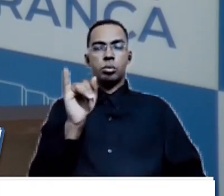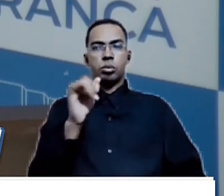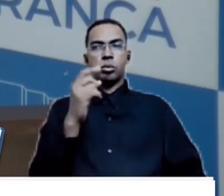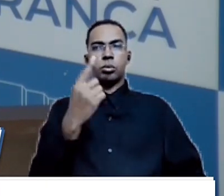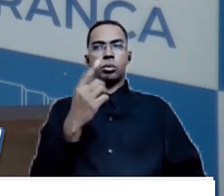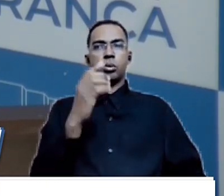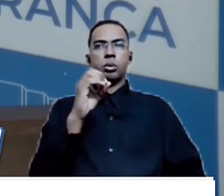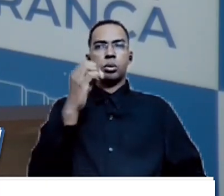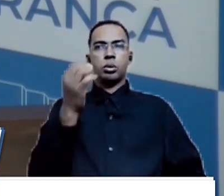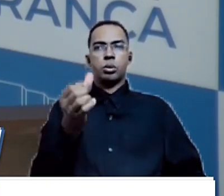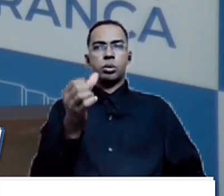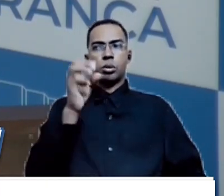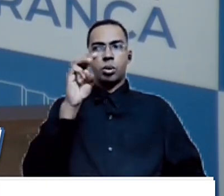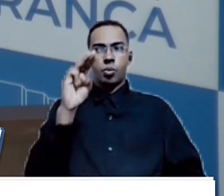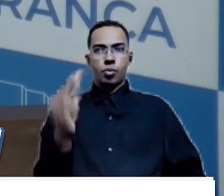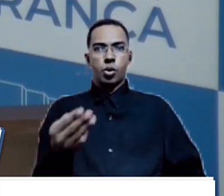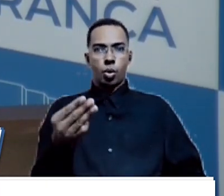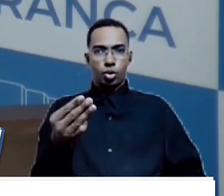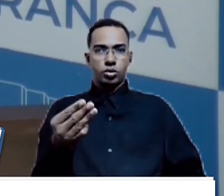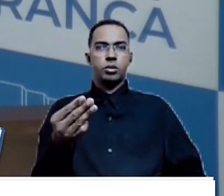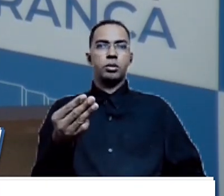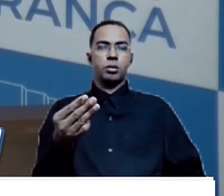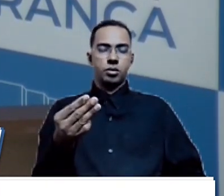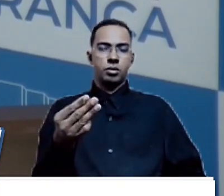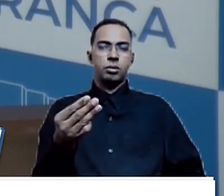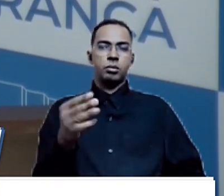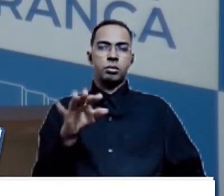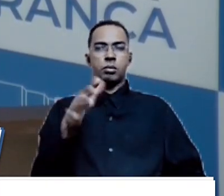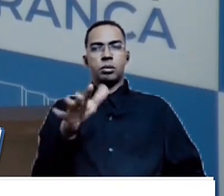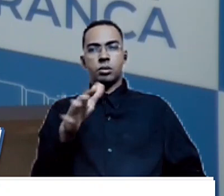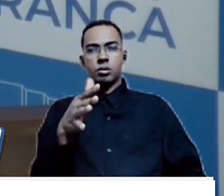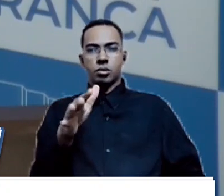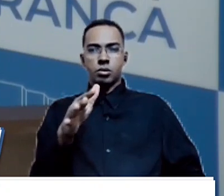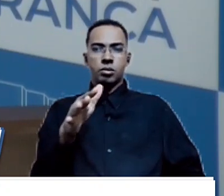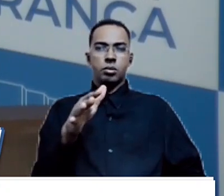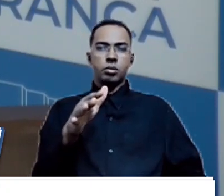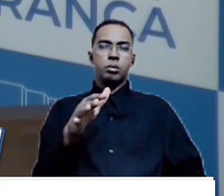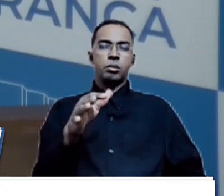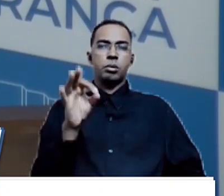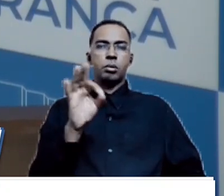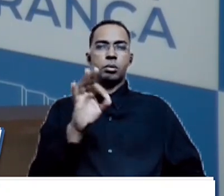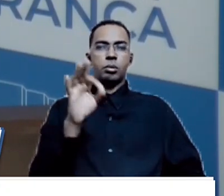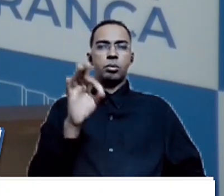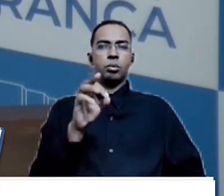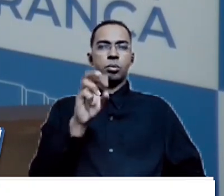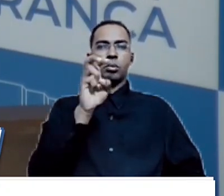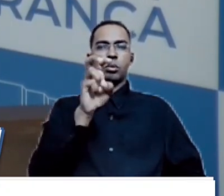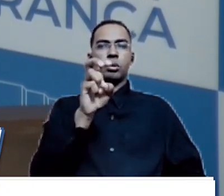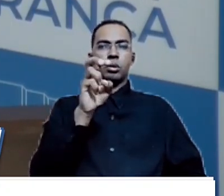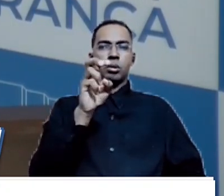milhões que daria um per capita de